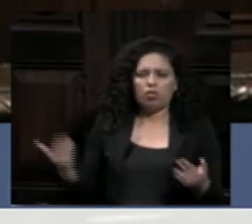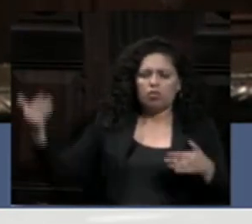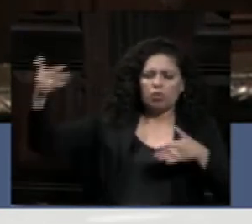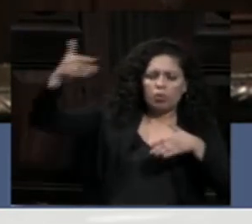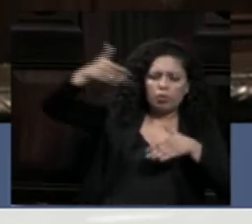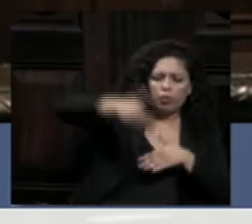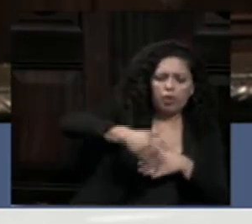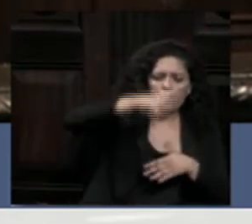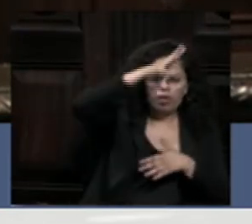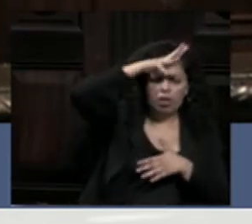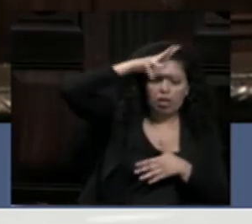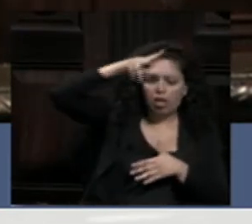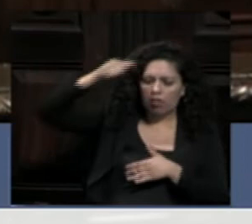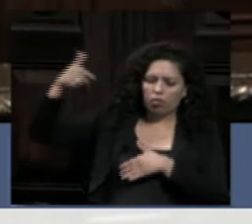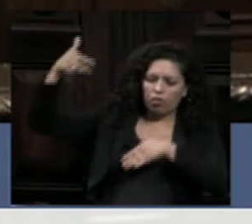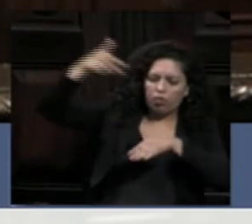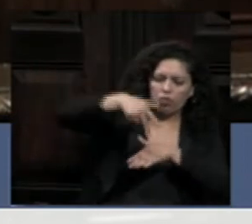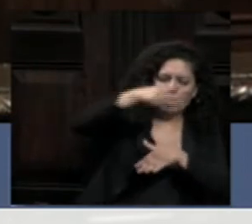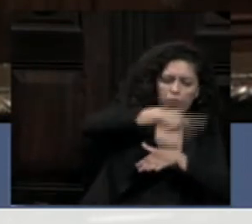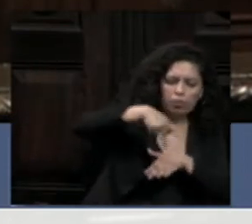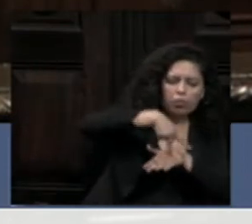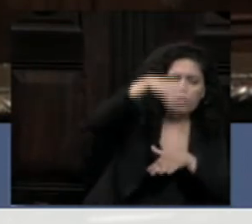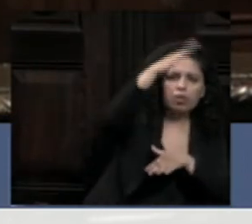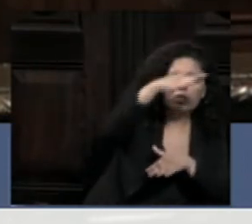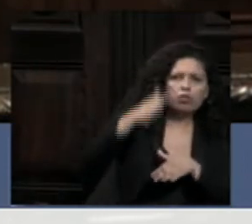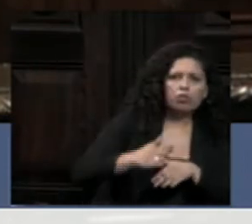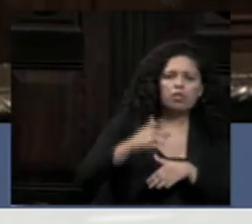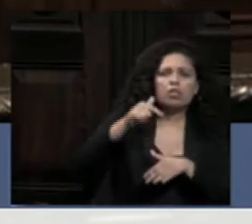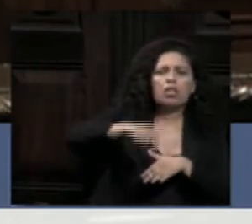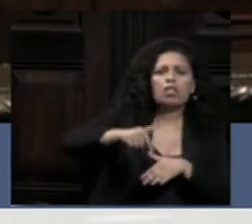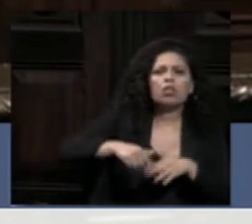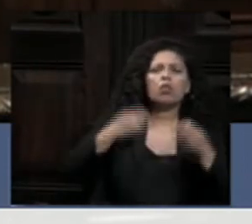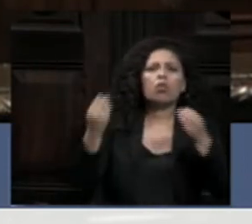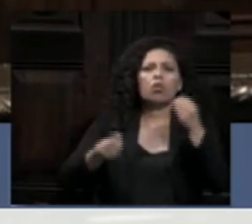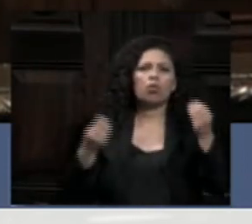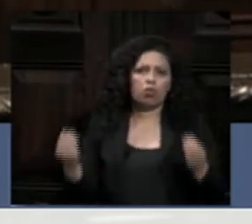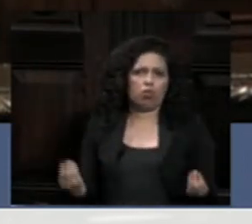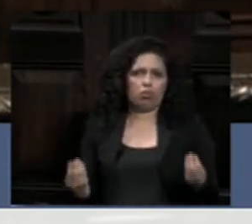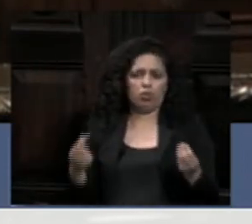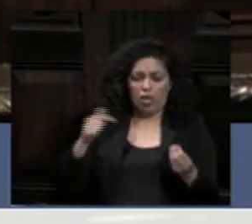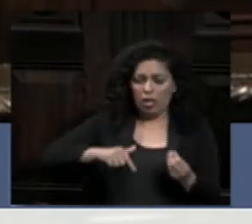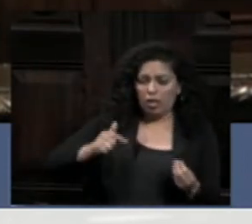de Guanabara, o nosso porto, o Cais do Valongo,